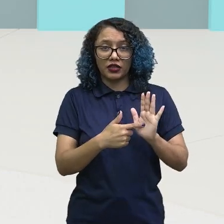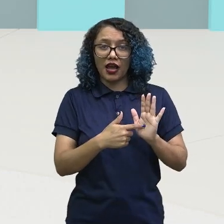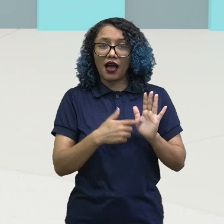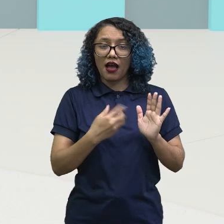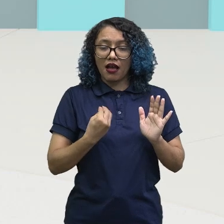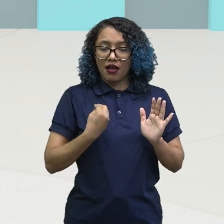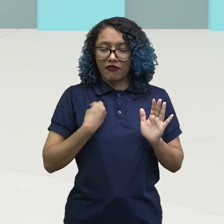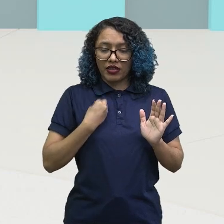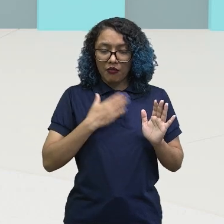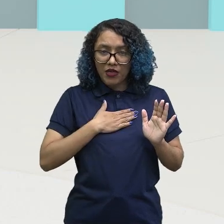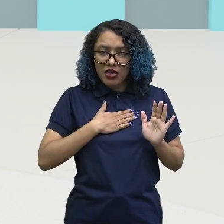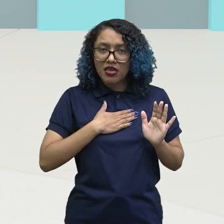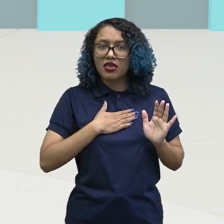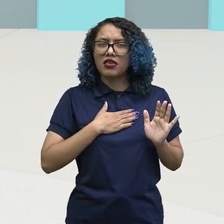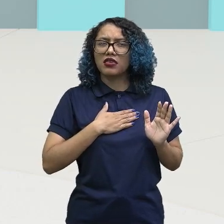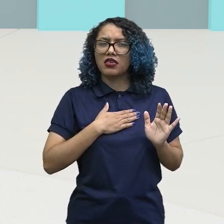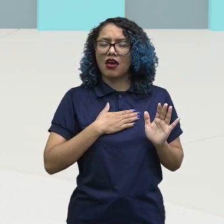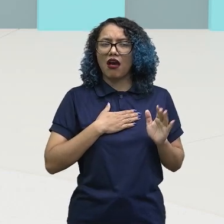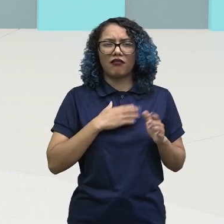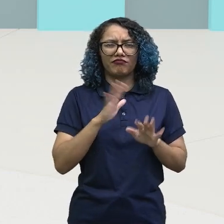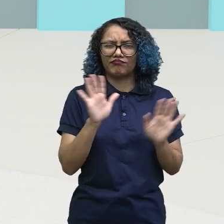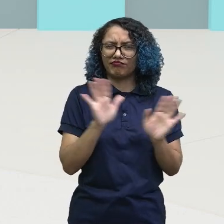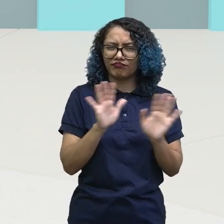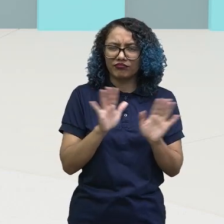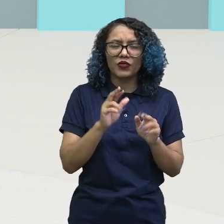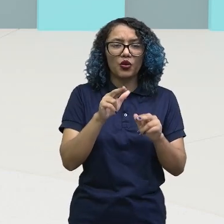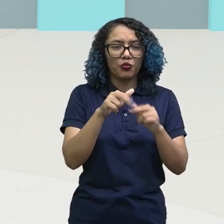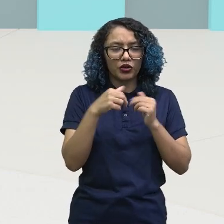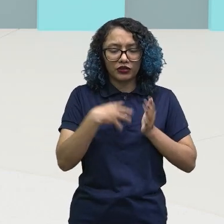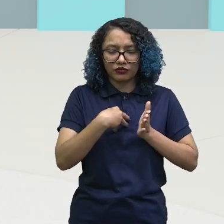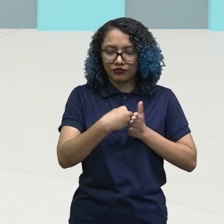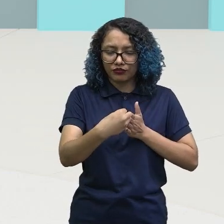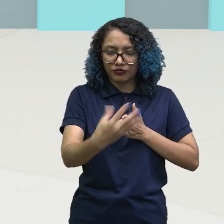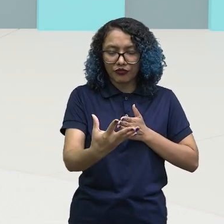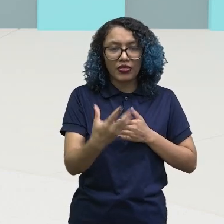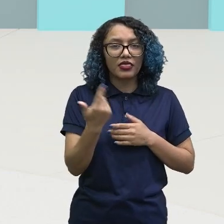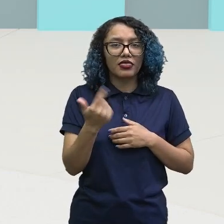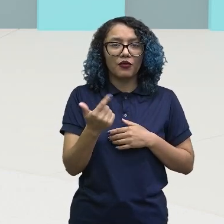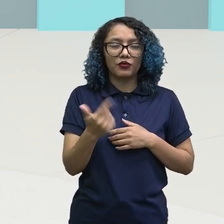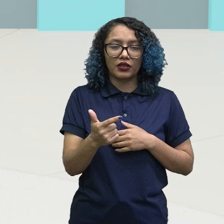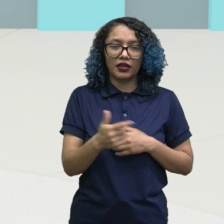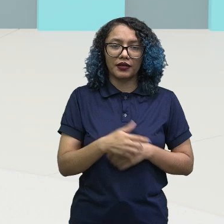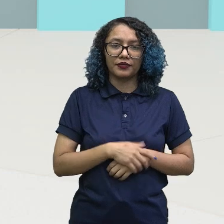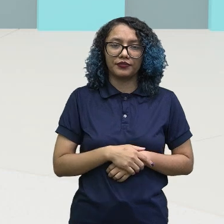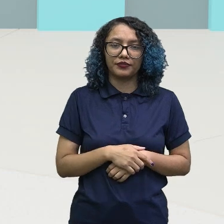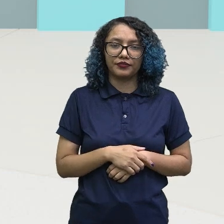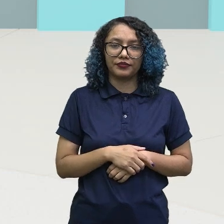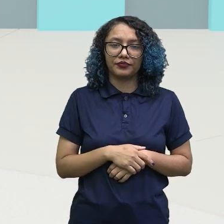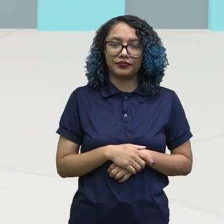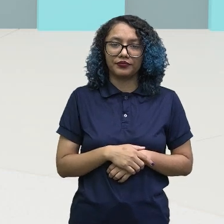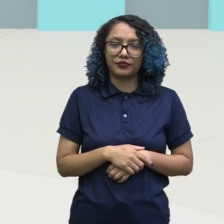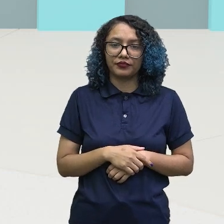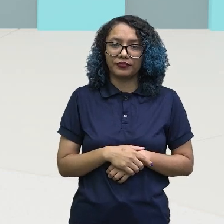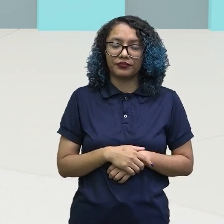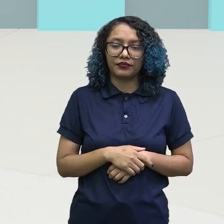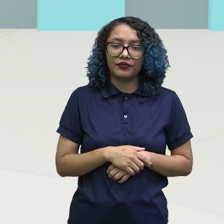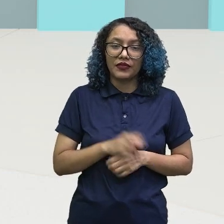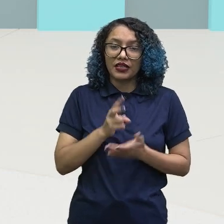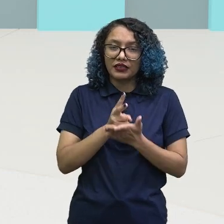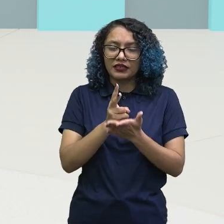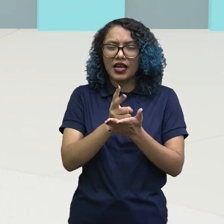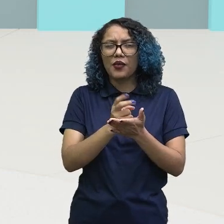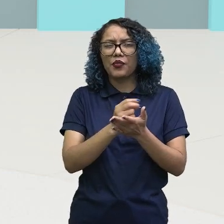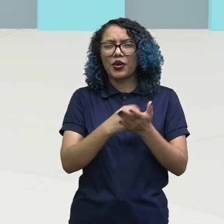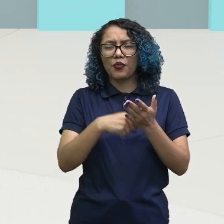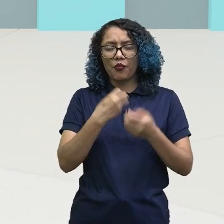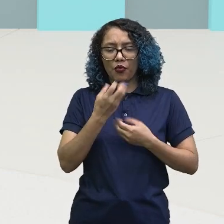sentimentos. Por isso que existe a ausência de subjetividade do eu lírico. O eu lírico é a voz que fala no poema. Toda vez que você faz a leitura